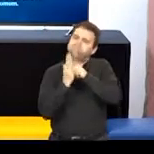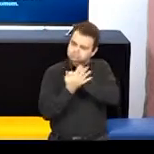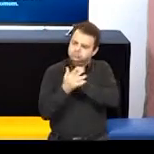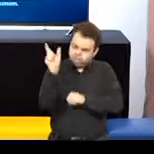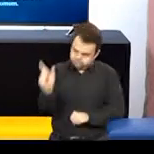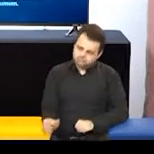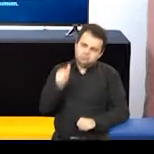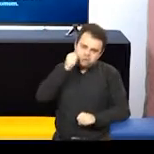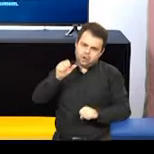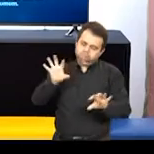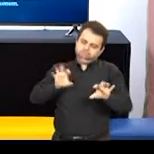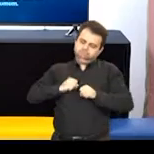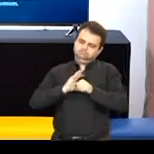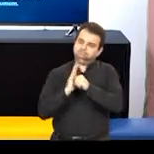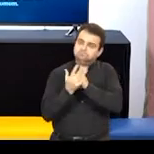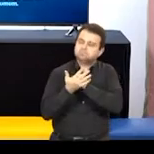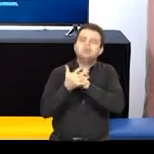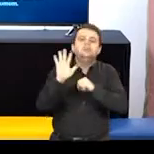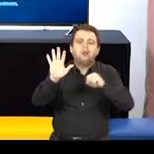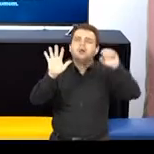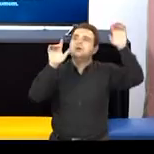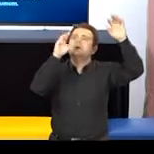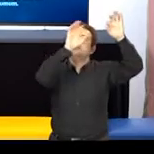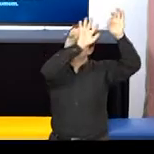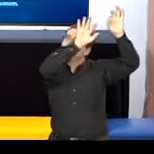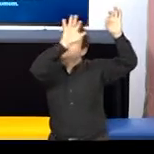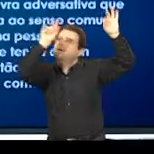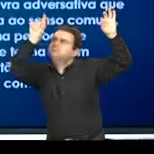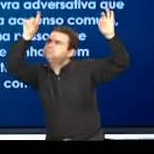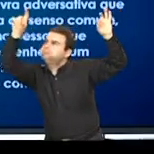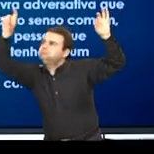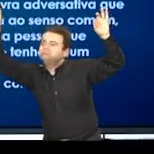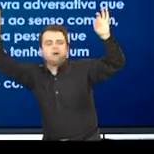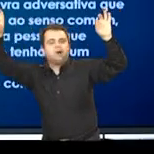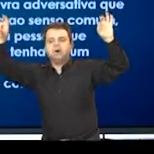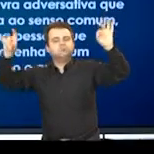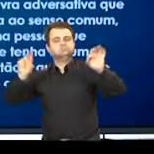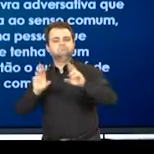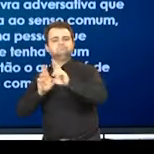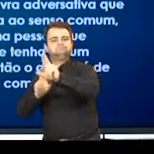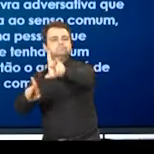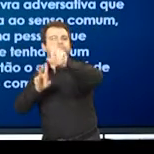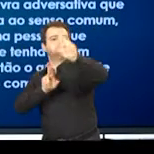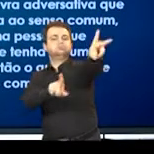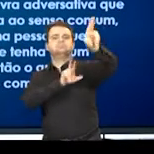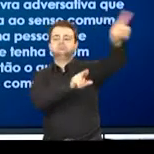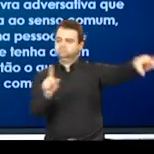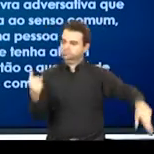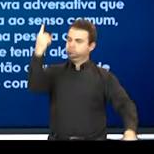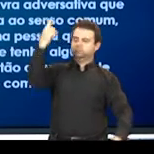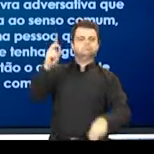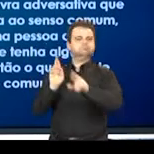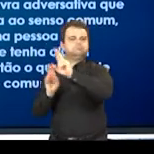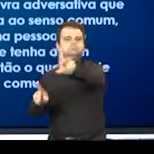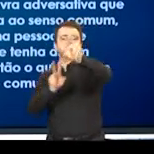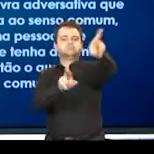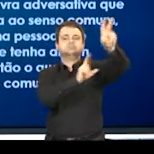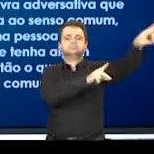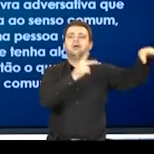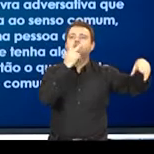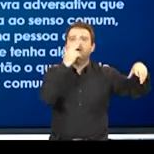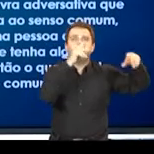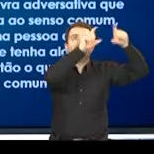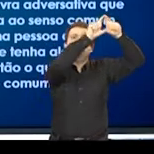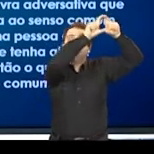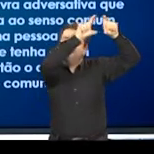Juliana não seguiu de acordo com o senso comum. Então a frase em vermelho é uma frase que contrapõe, ou